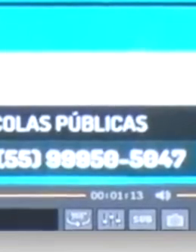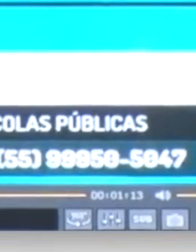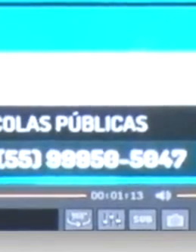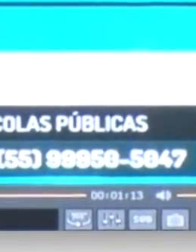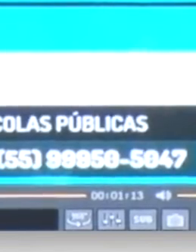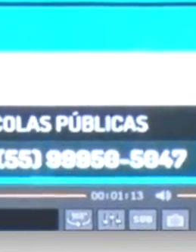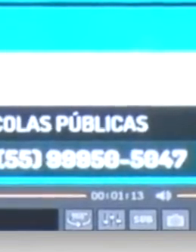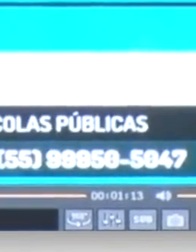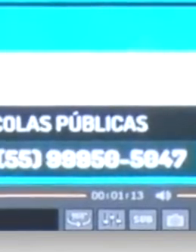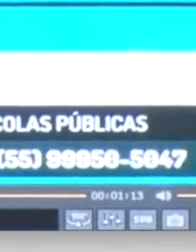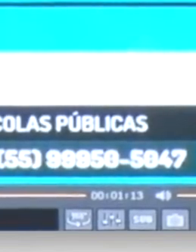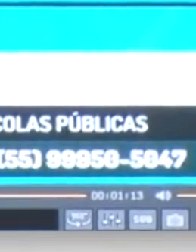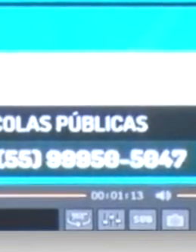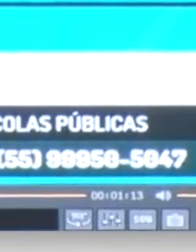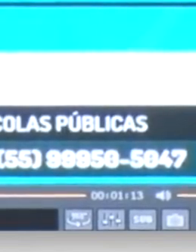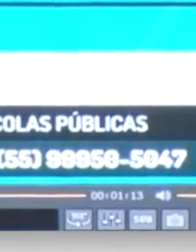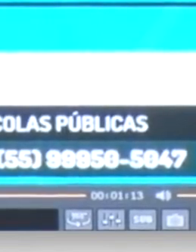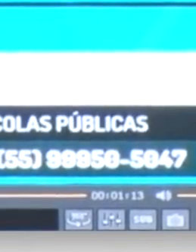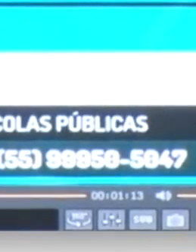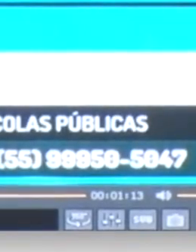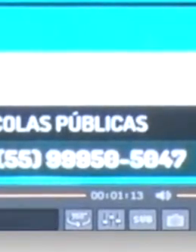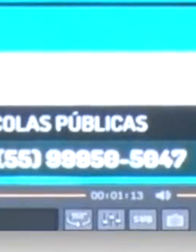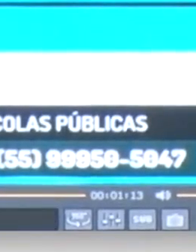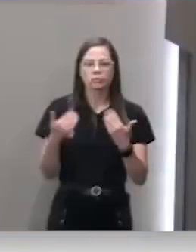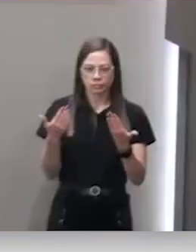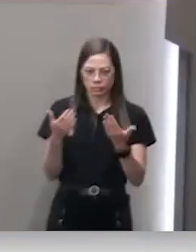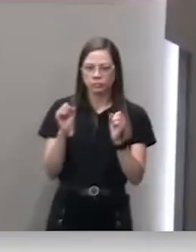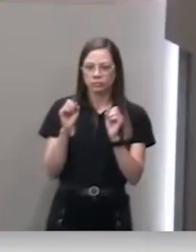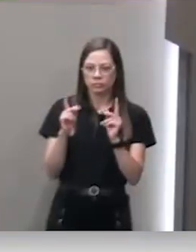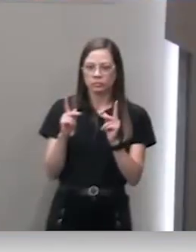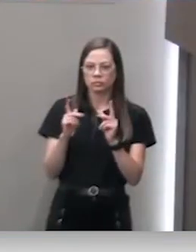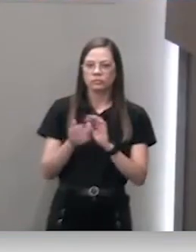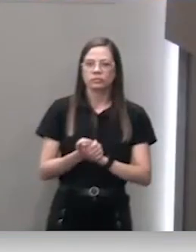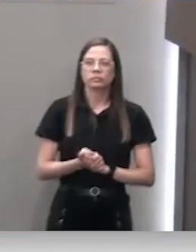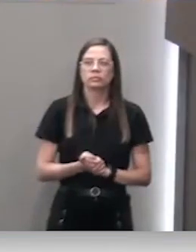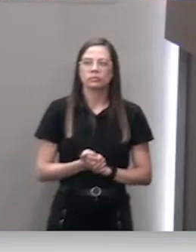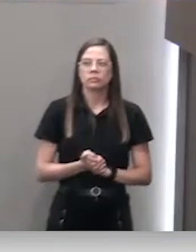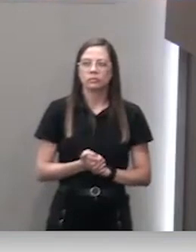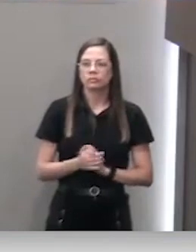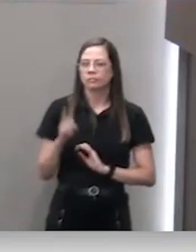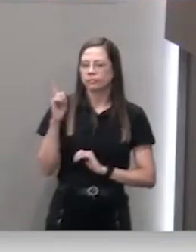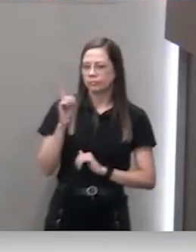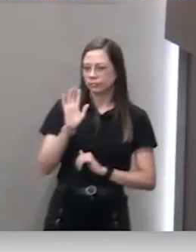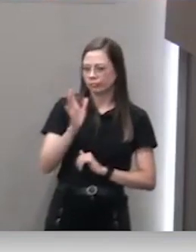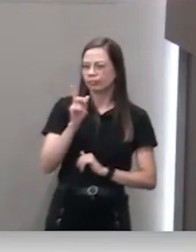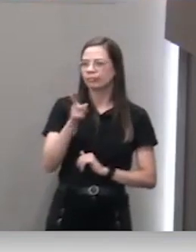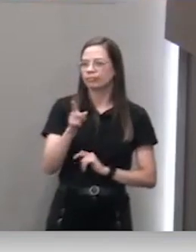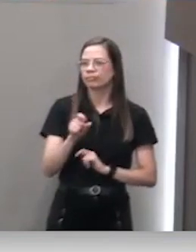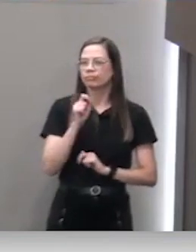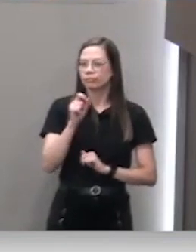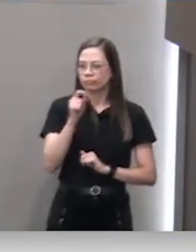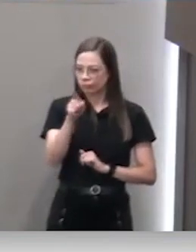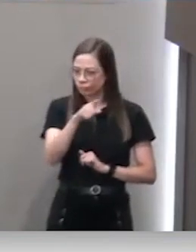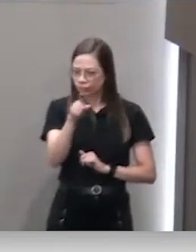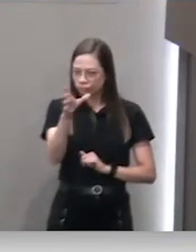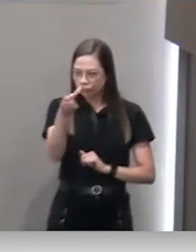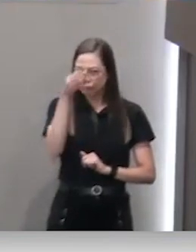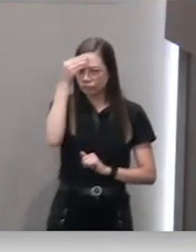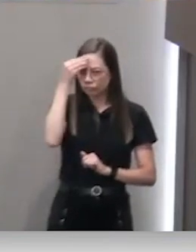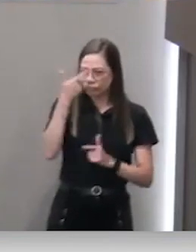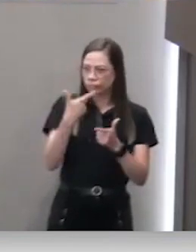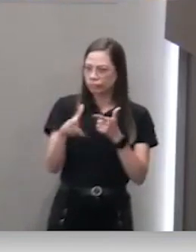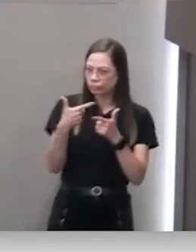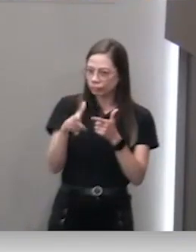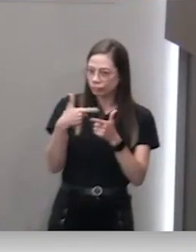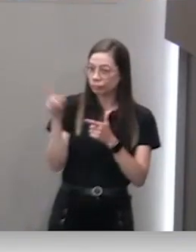preto. E de repente vocês gozavam. Tá bom, Miquel, tá bom. Eu acho que isso jamais é suficiente para vocês entenderem o problema. Esse é